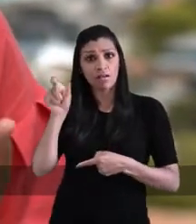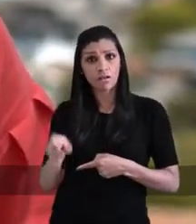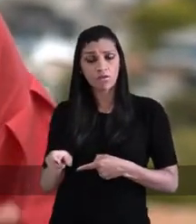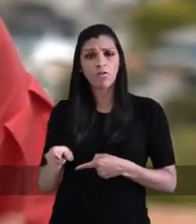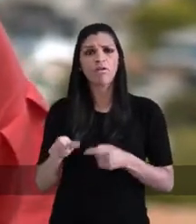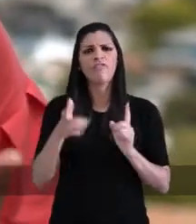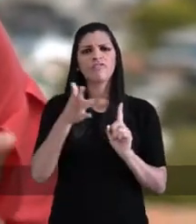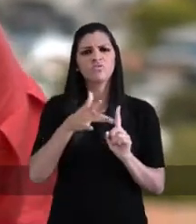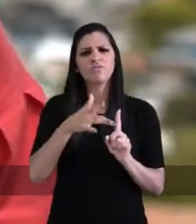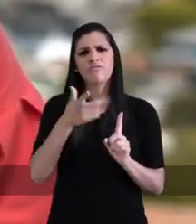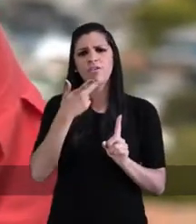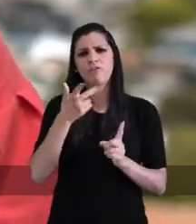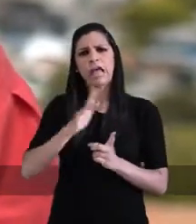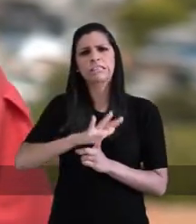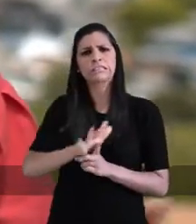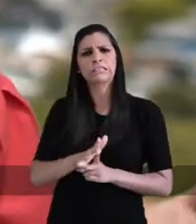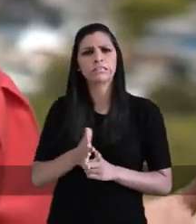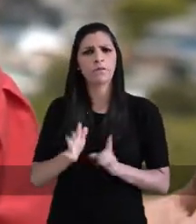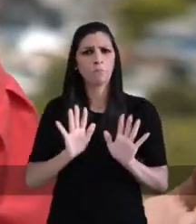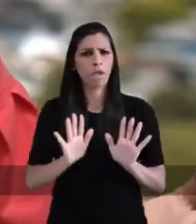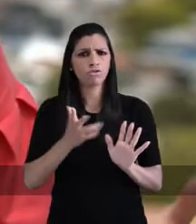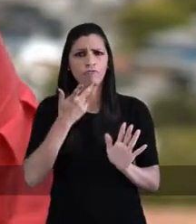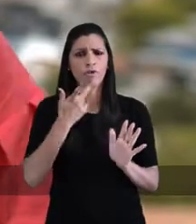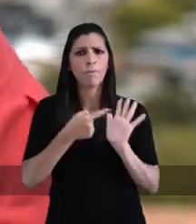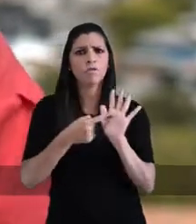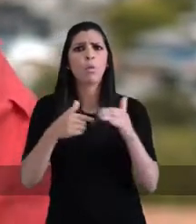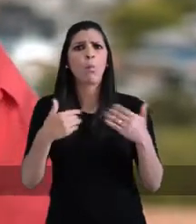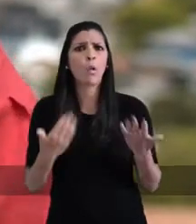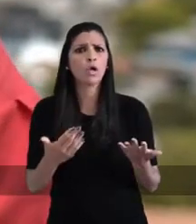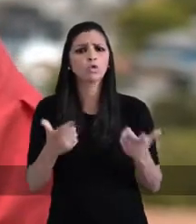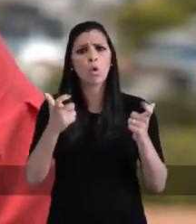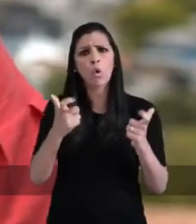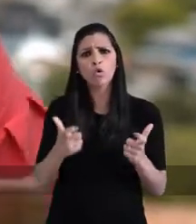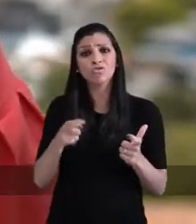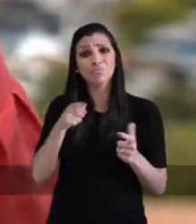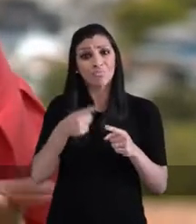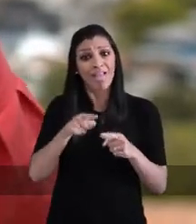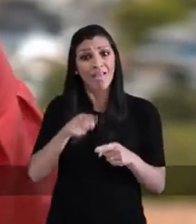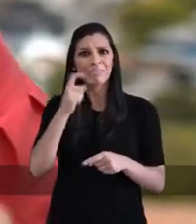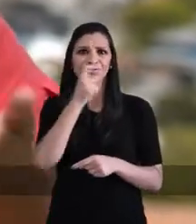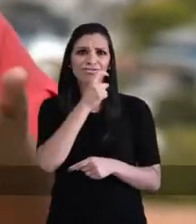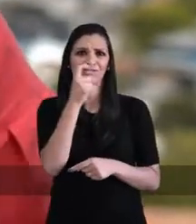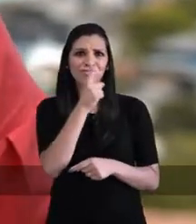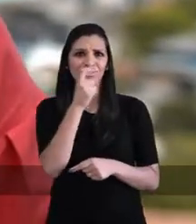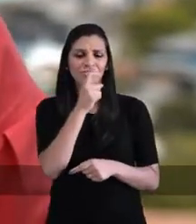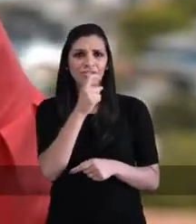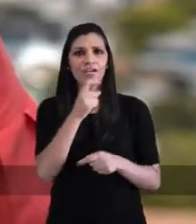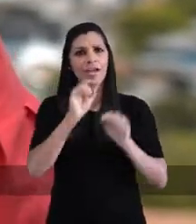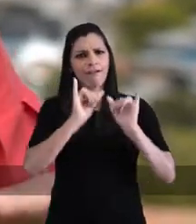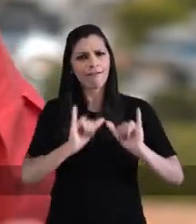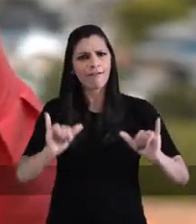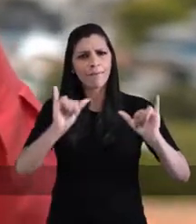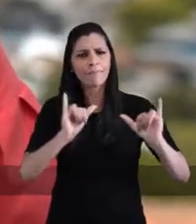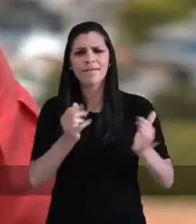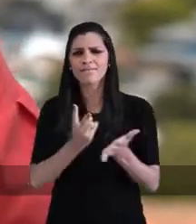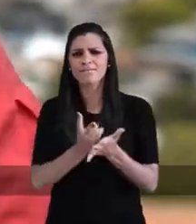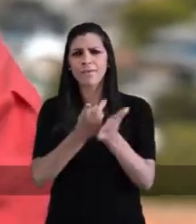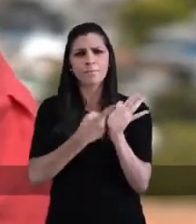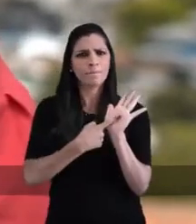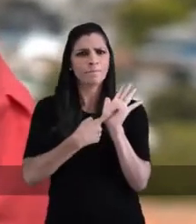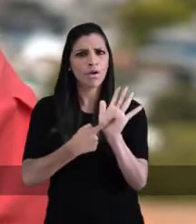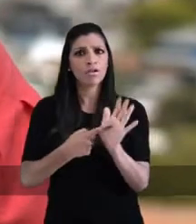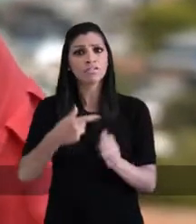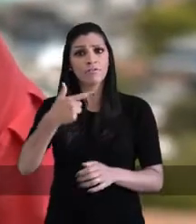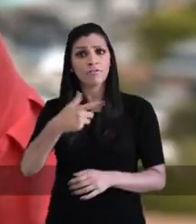onde, porque isso é uma mentira. Eles entraram na justiça e perderam. O que nossa campanha afirma é que o